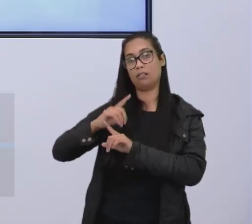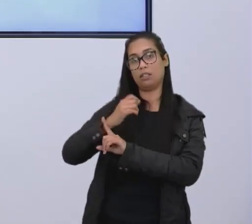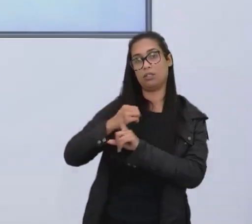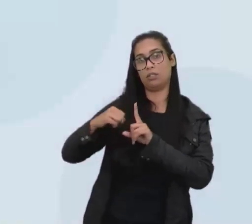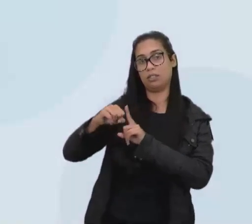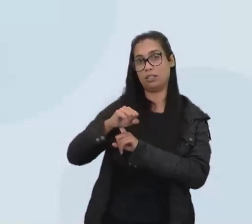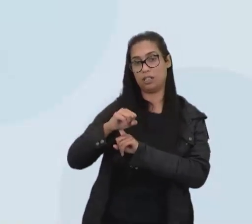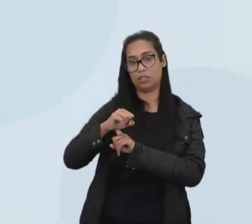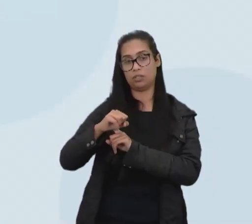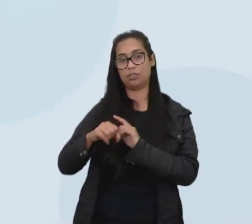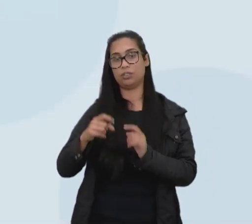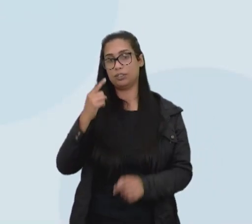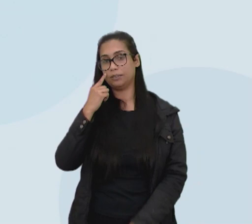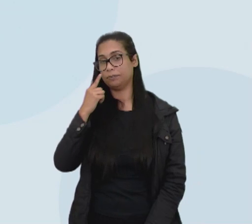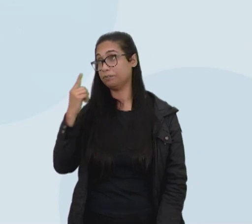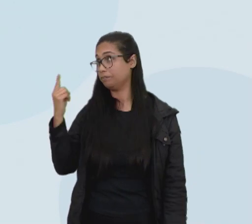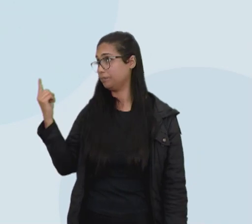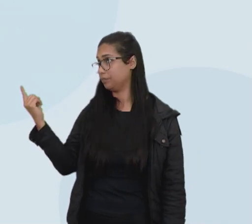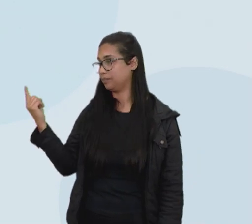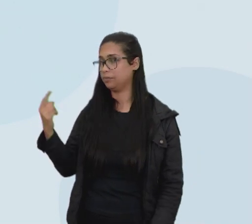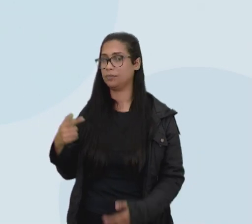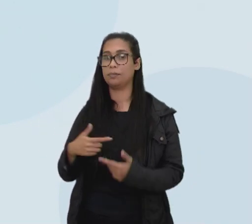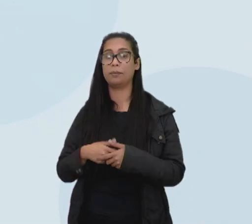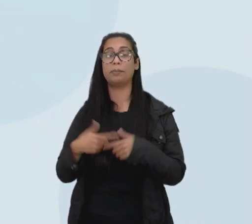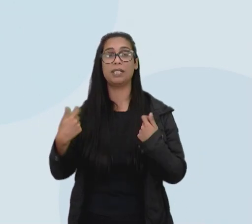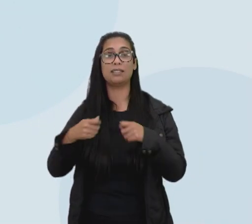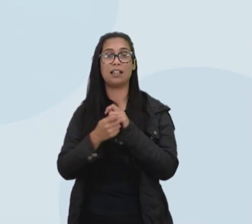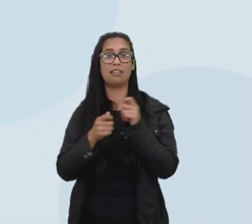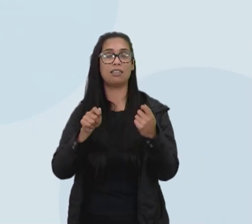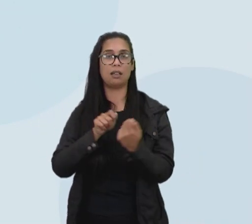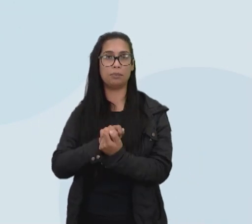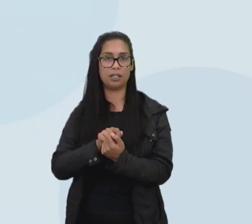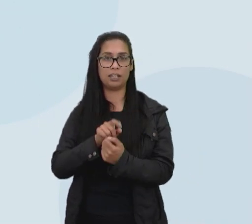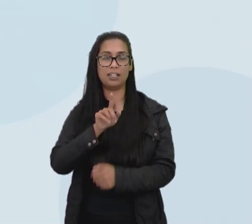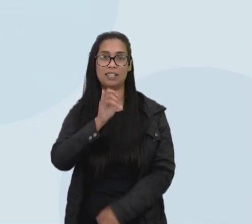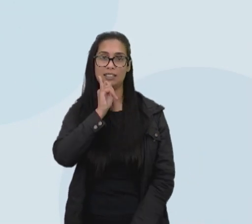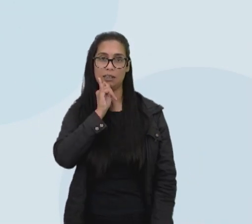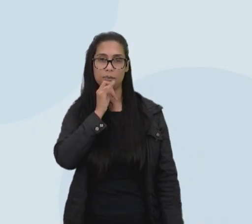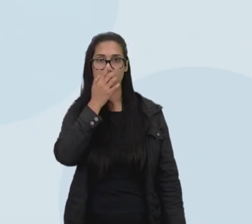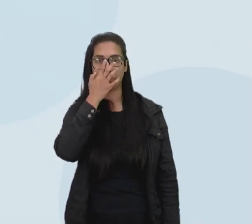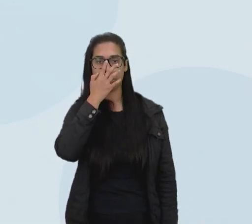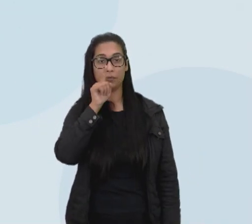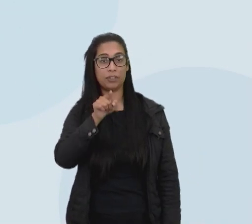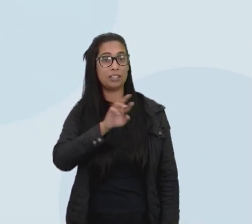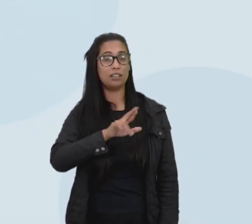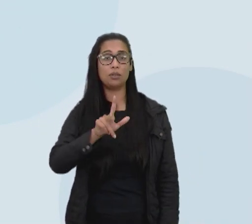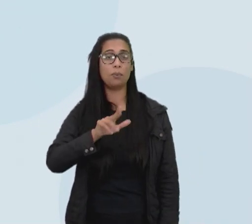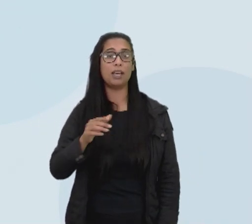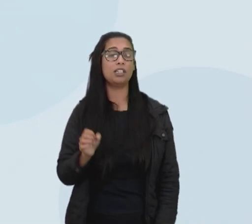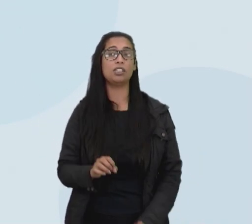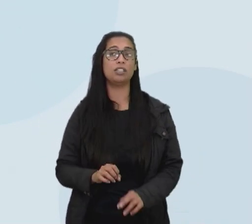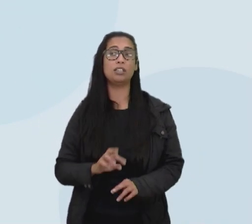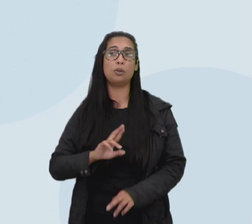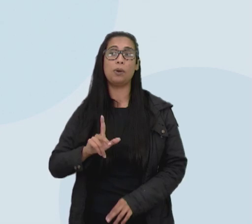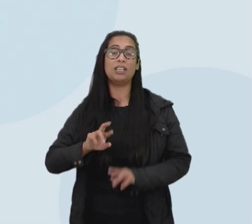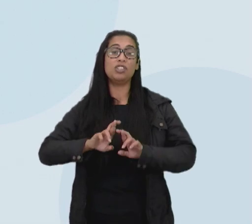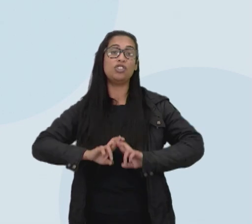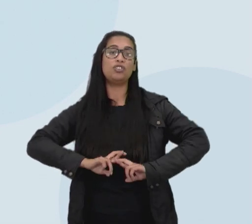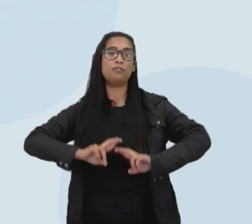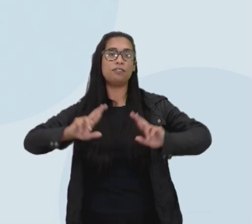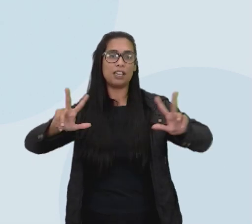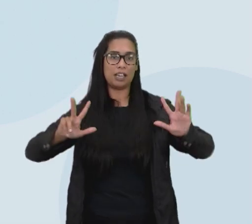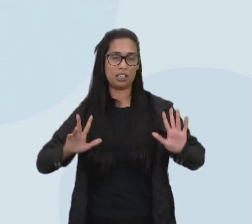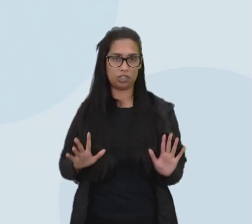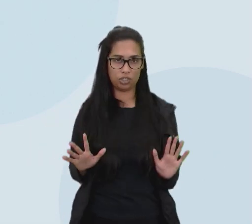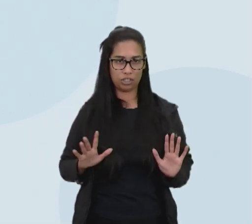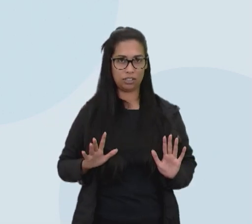diferença como uma inadequação dos valores. Então você não é diferente, você é inadequado, né? Dos valores que já estão estabelecidos.